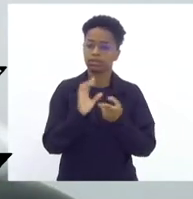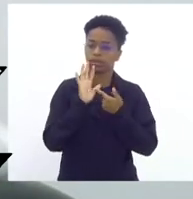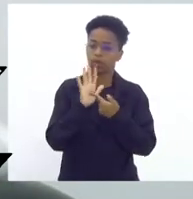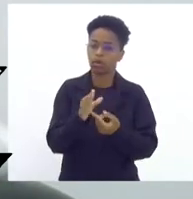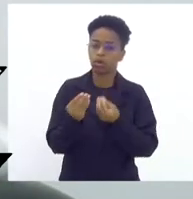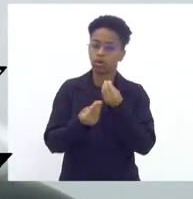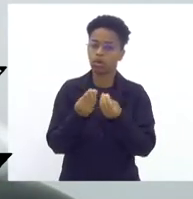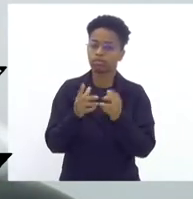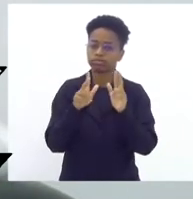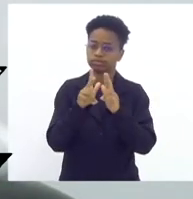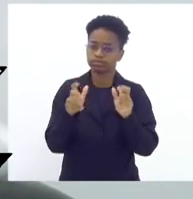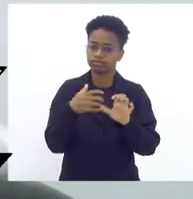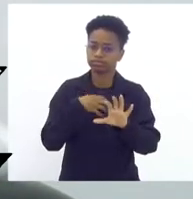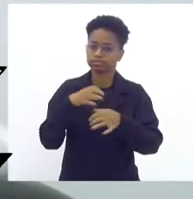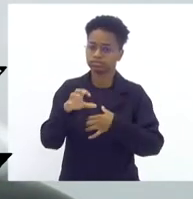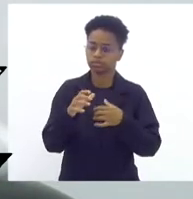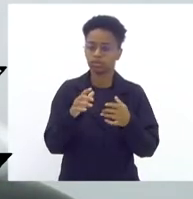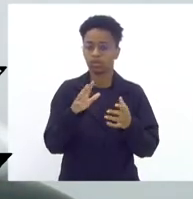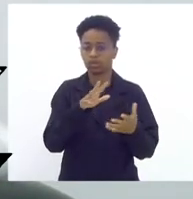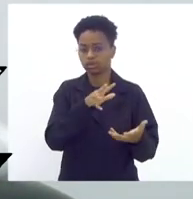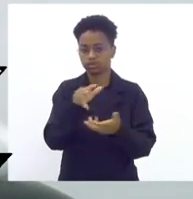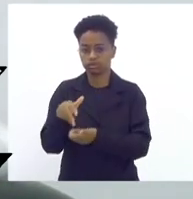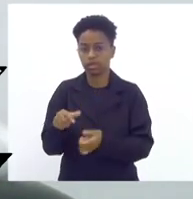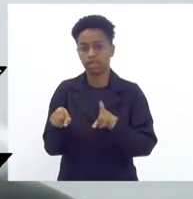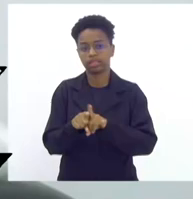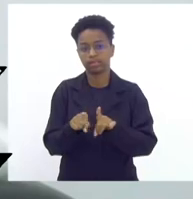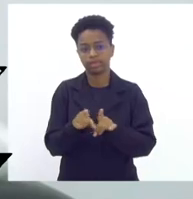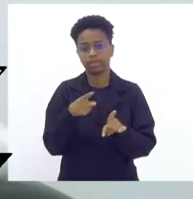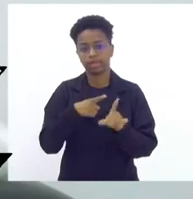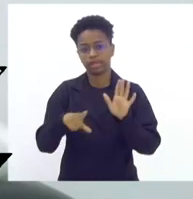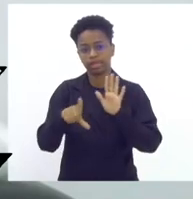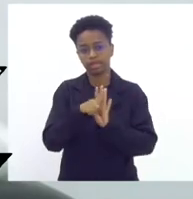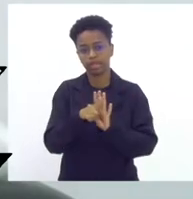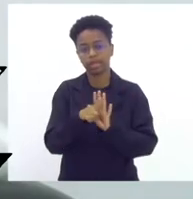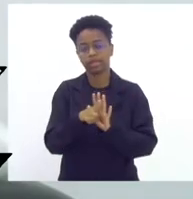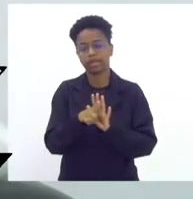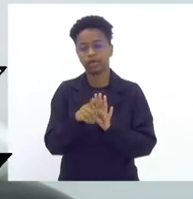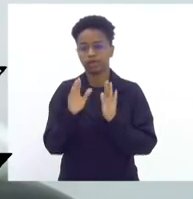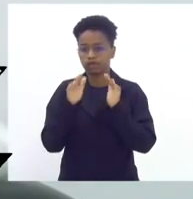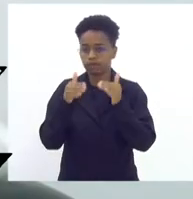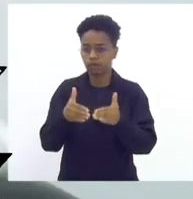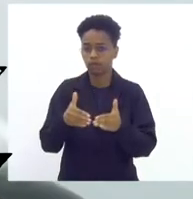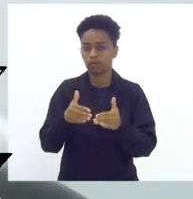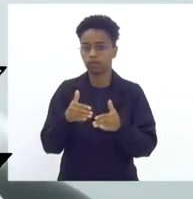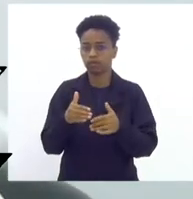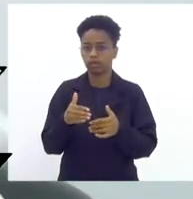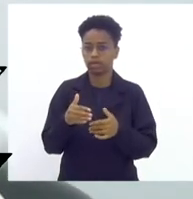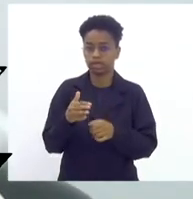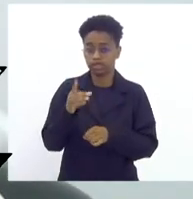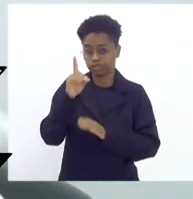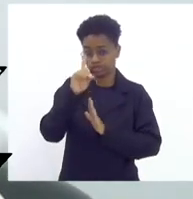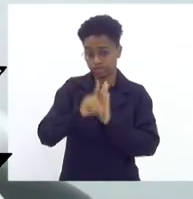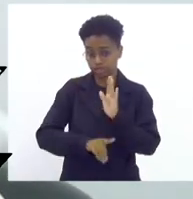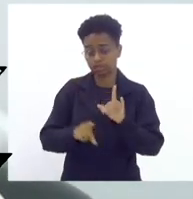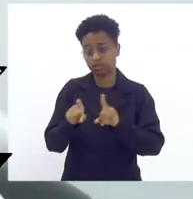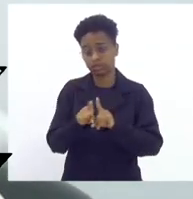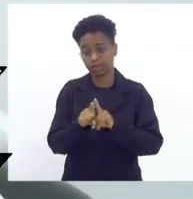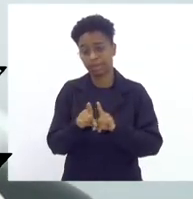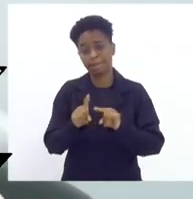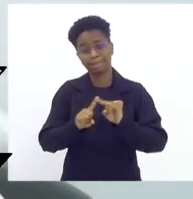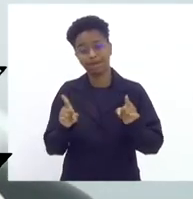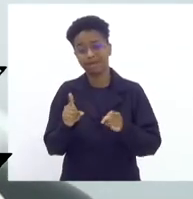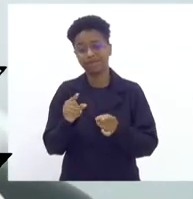princípio da Solidariedade Universal a gente tem uma lei que trabalha com a tolerância com os direitos mas a gente tem uma distância